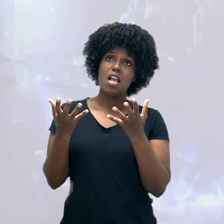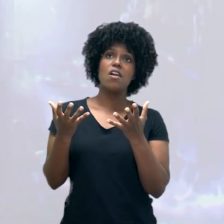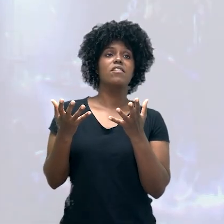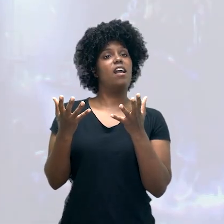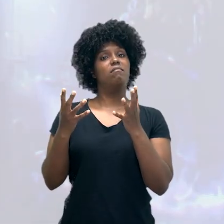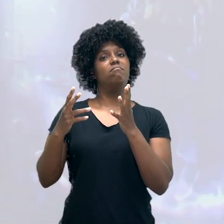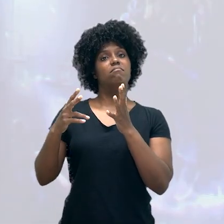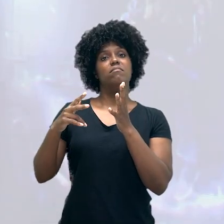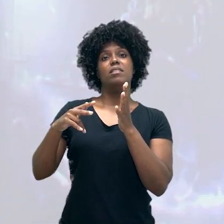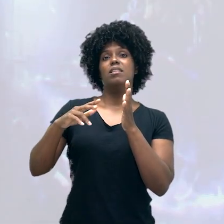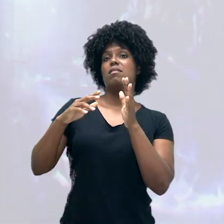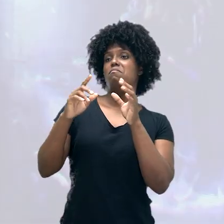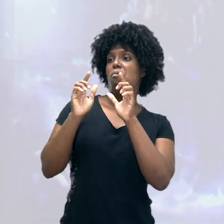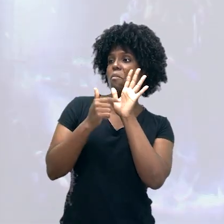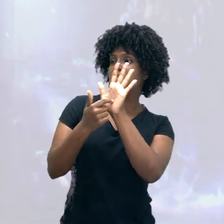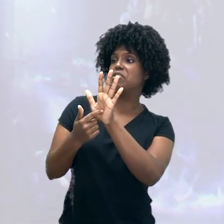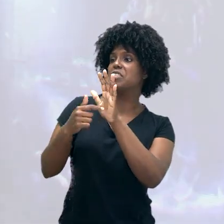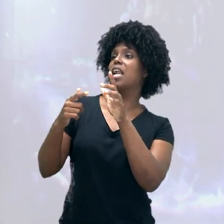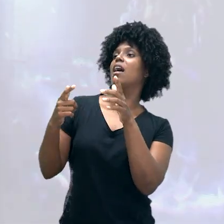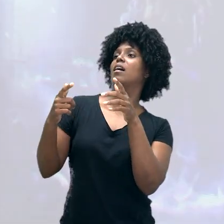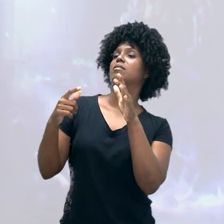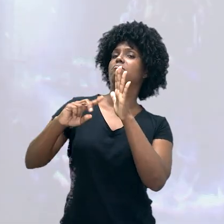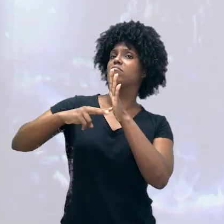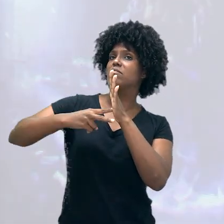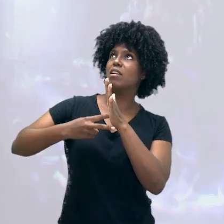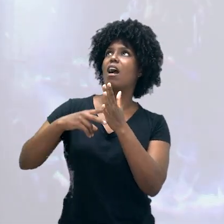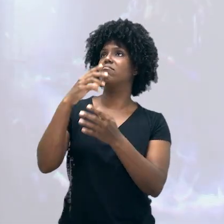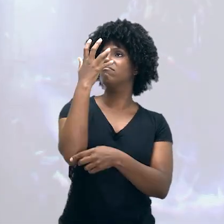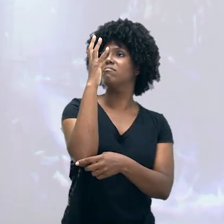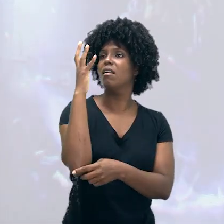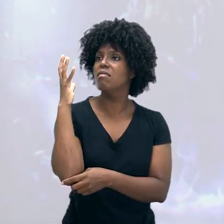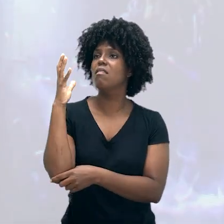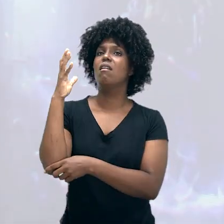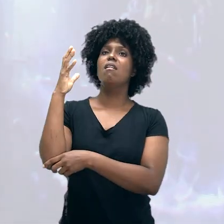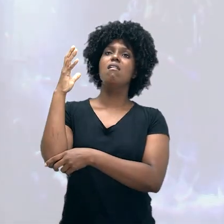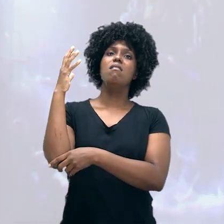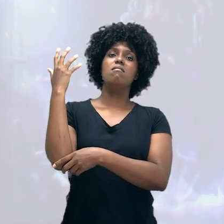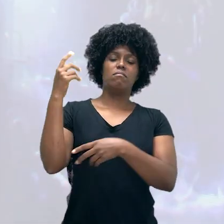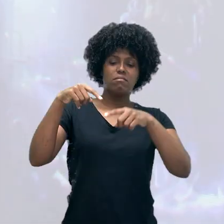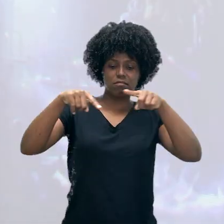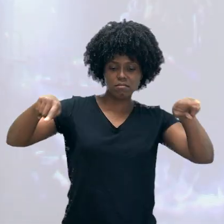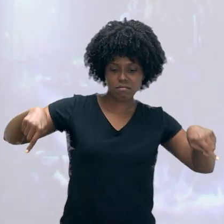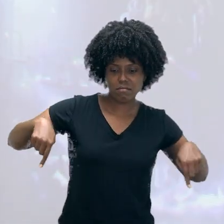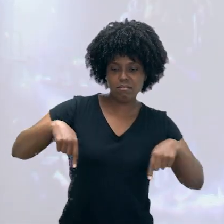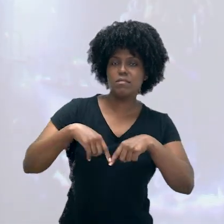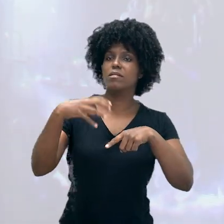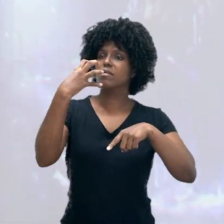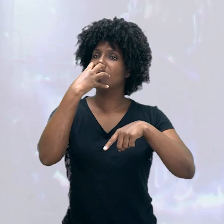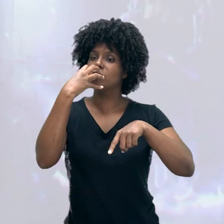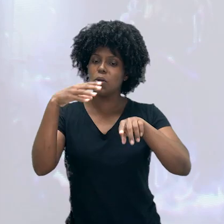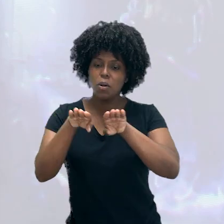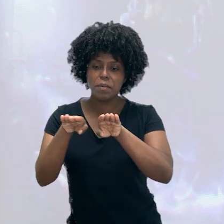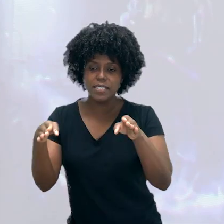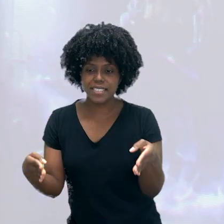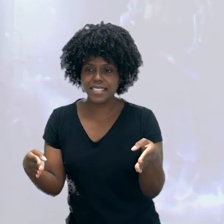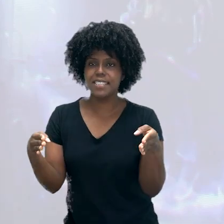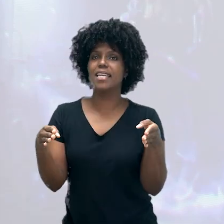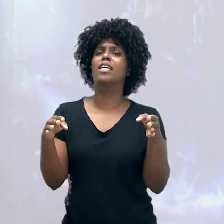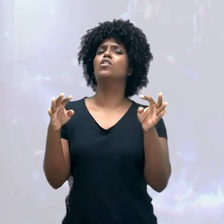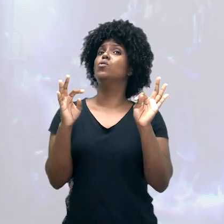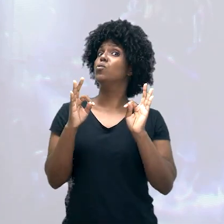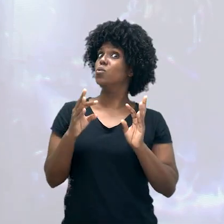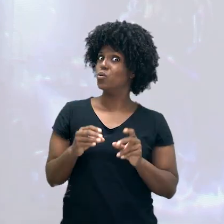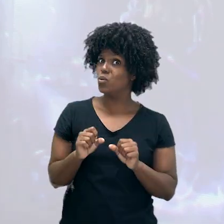nesse conjunto habitacional perfeito tem uma bananeira, tem um quintal, tem um cachorro, tem uma mesinha,